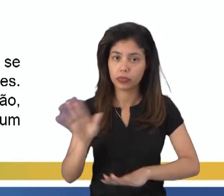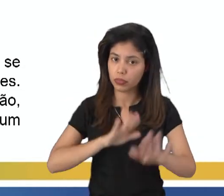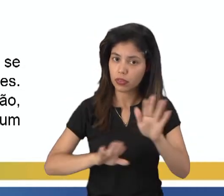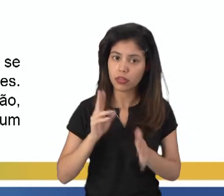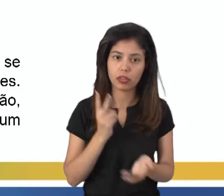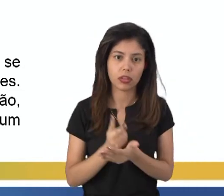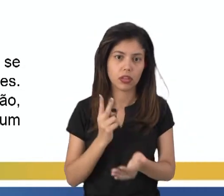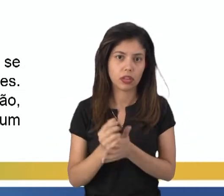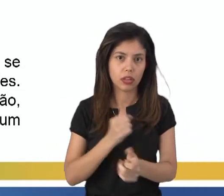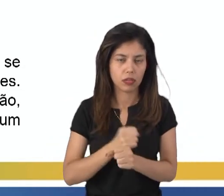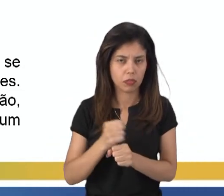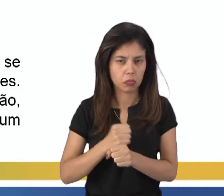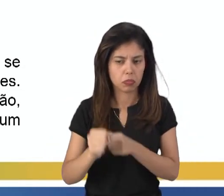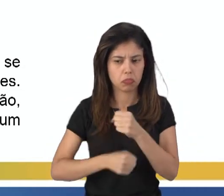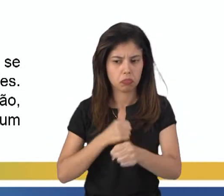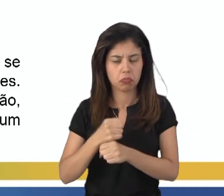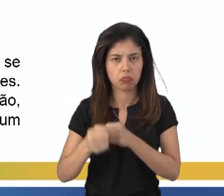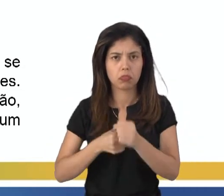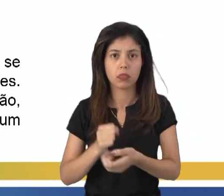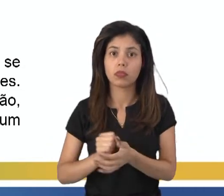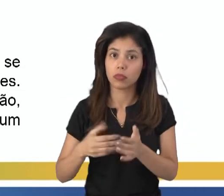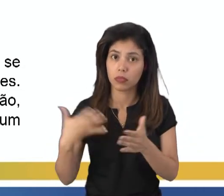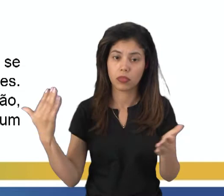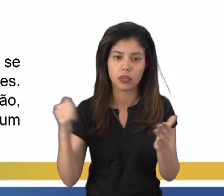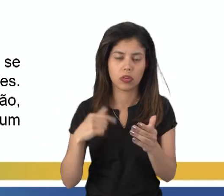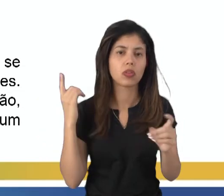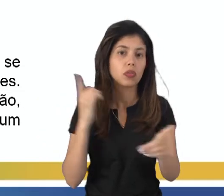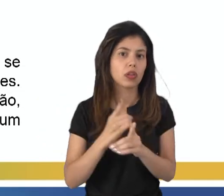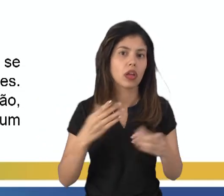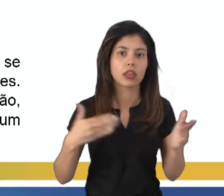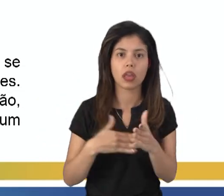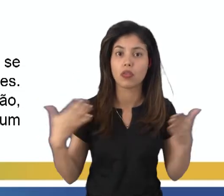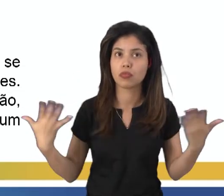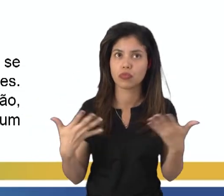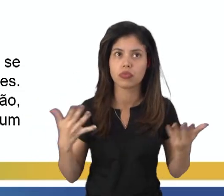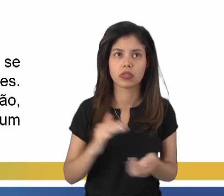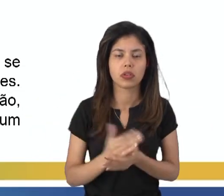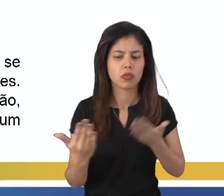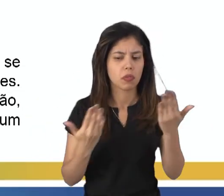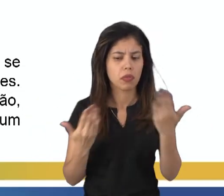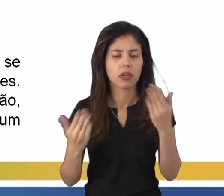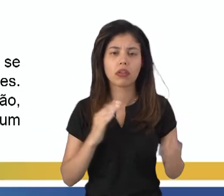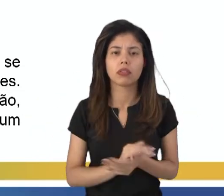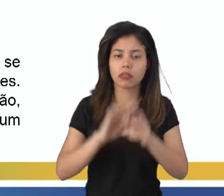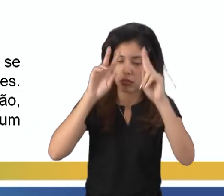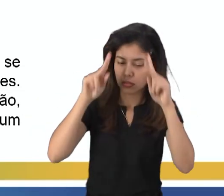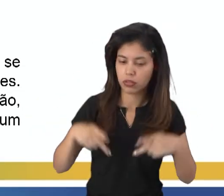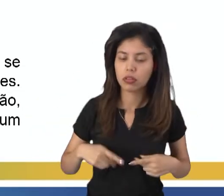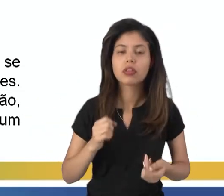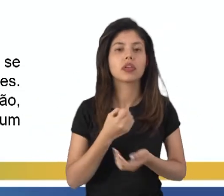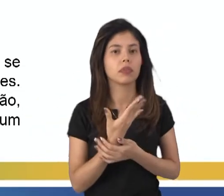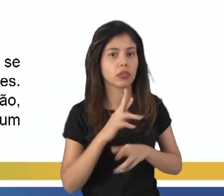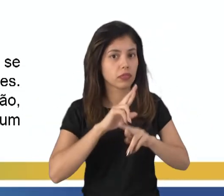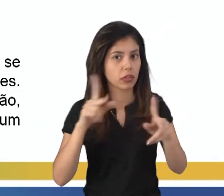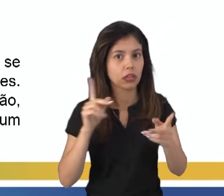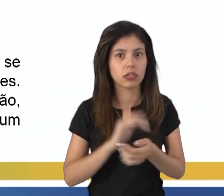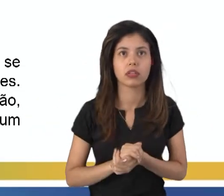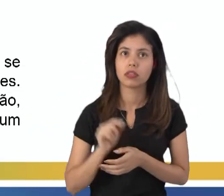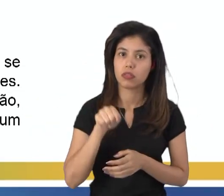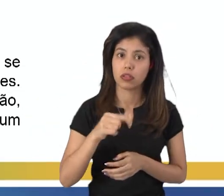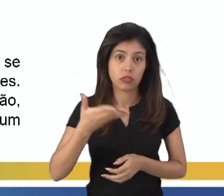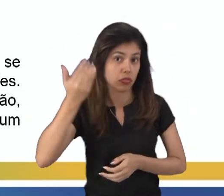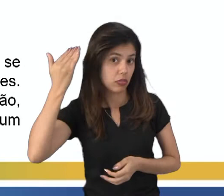longo de milhares de anos e podem ser encontrados até hoje e ser comparado com seres, né, que são bem diferentes dos que